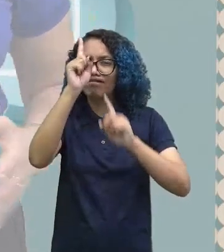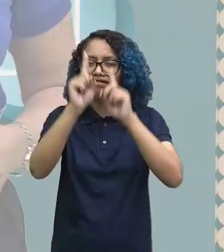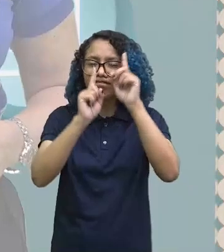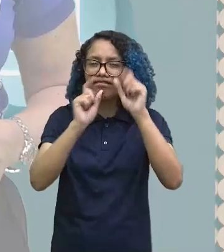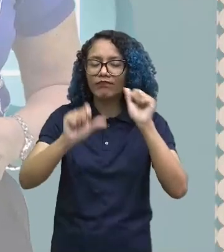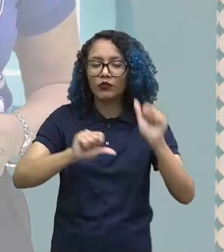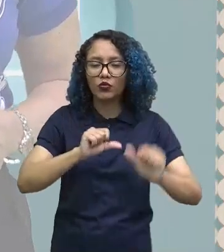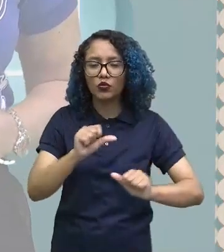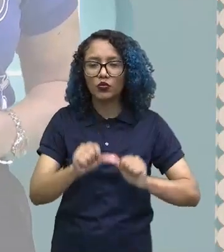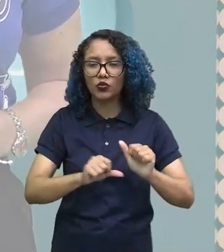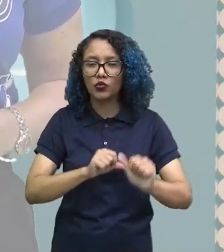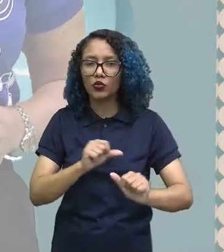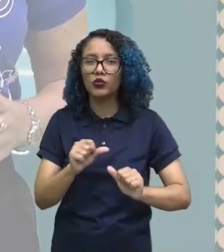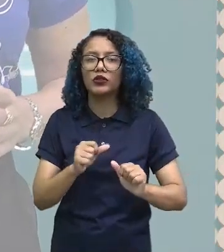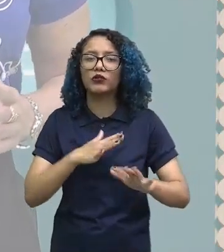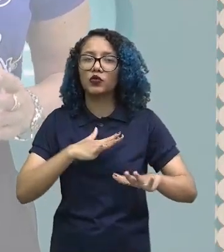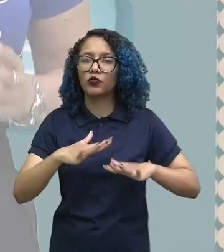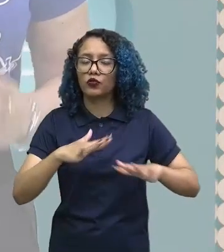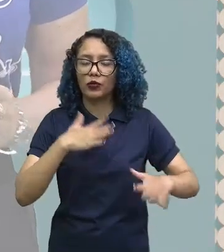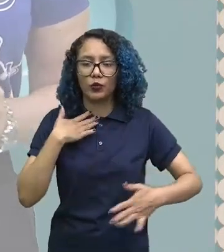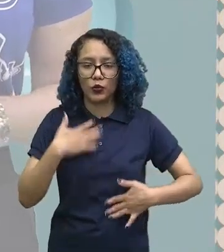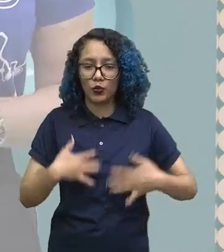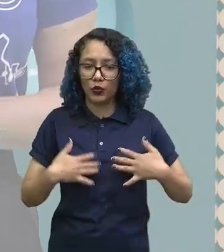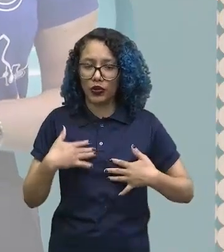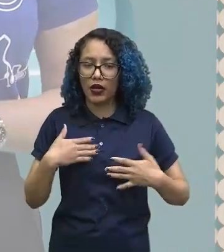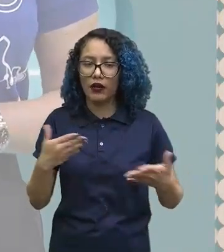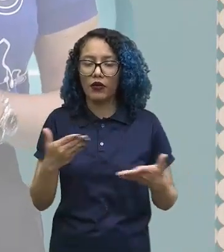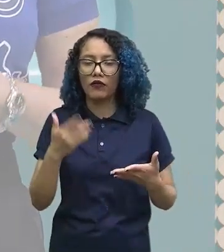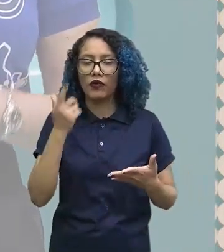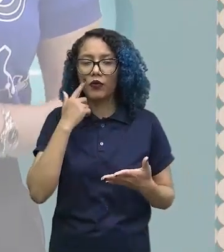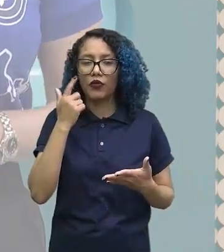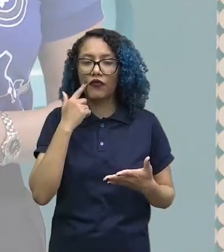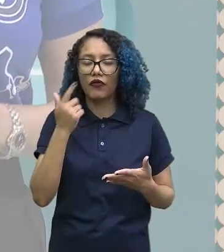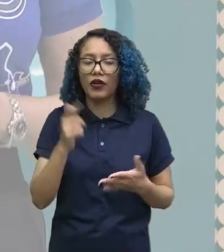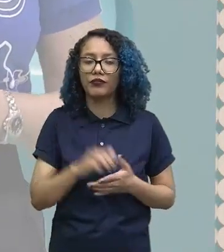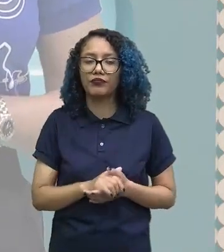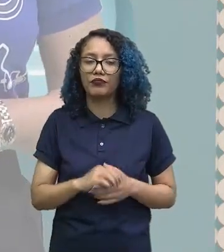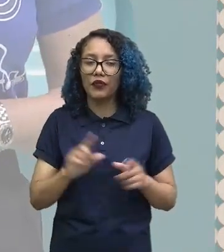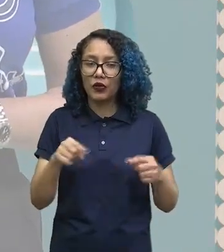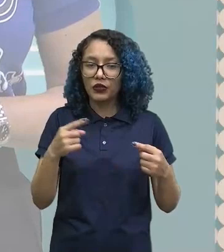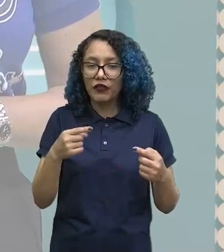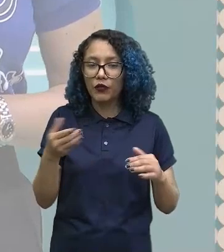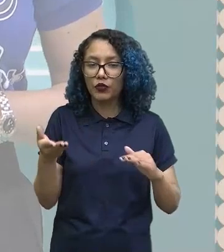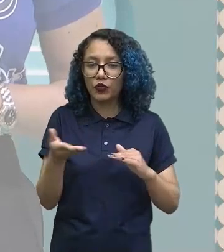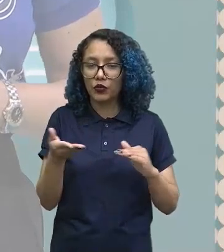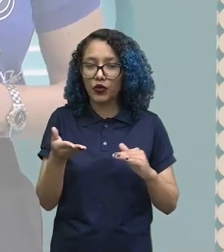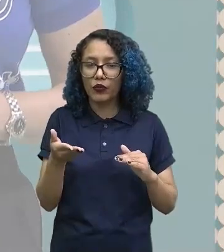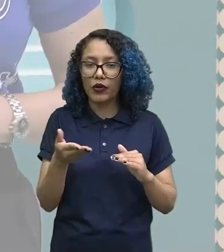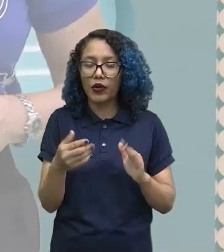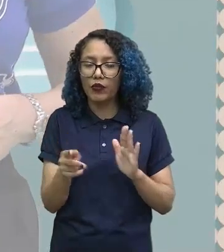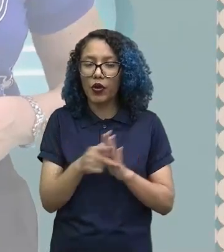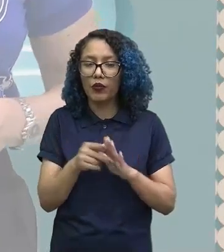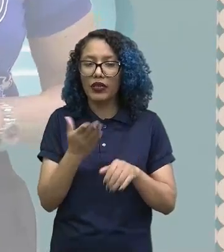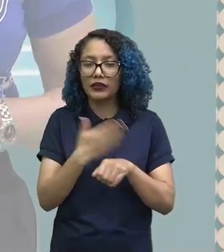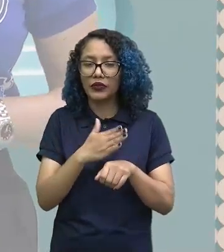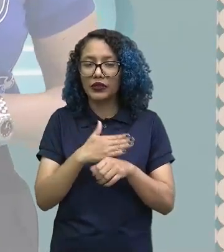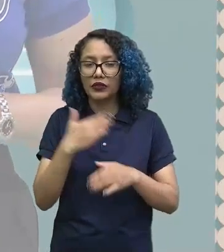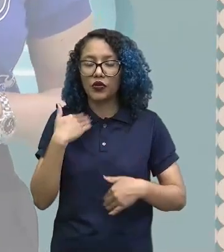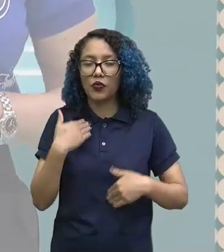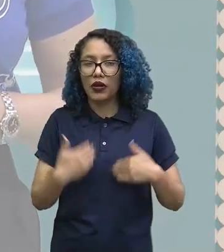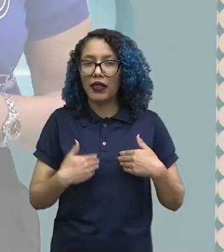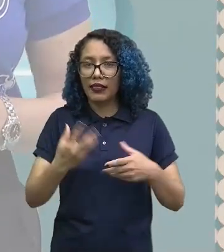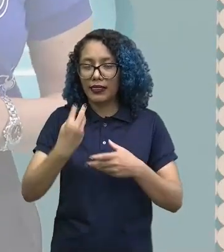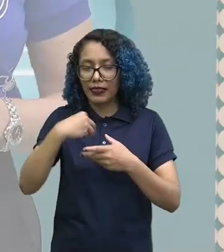de movimentos corporais. E agora vamos falar dos desafios contemporâneos das práticas corporais